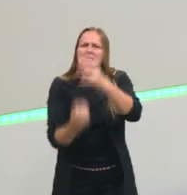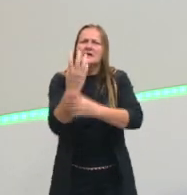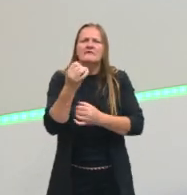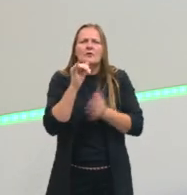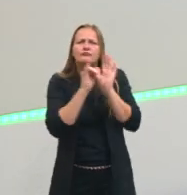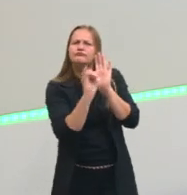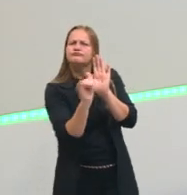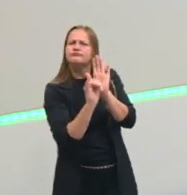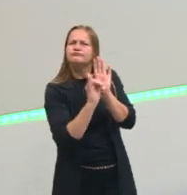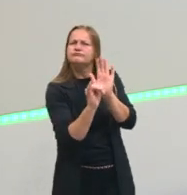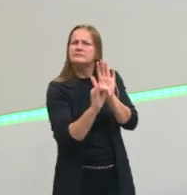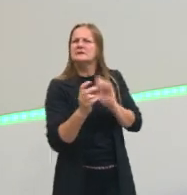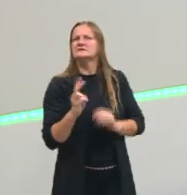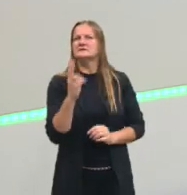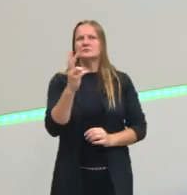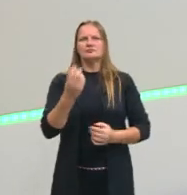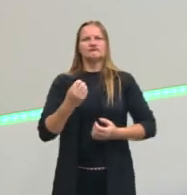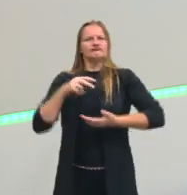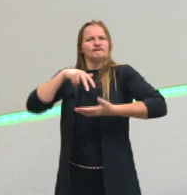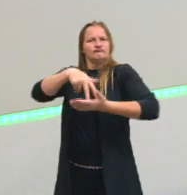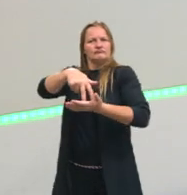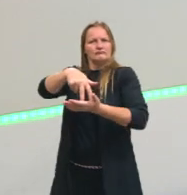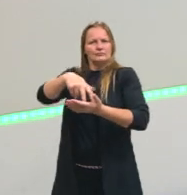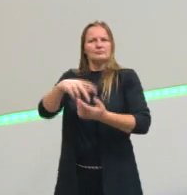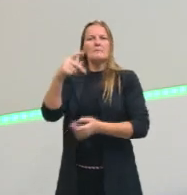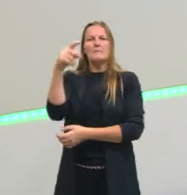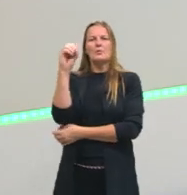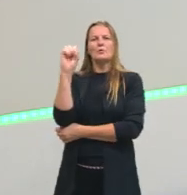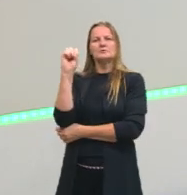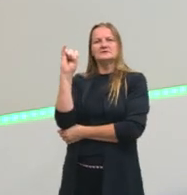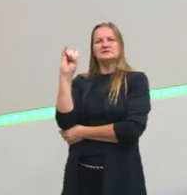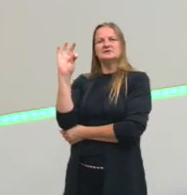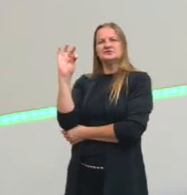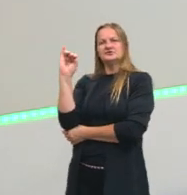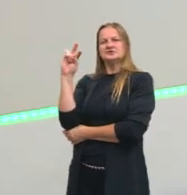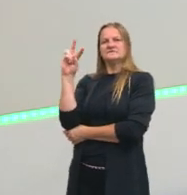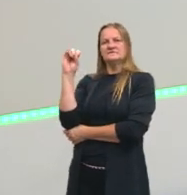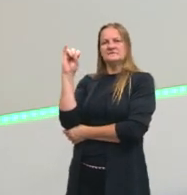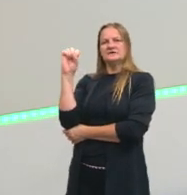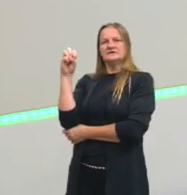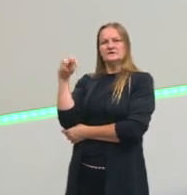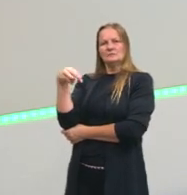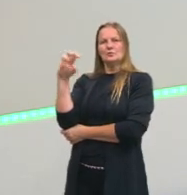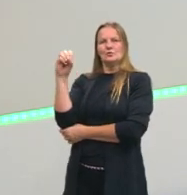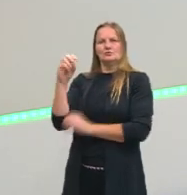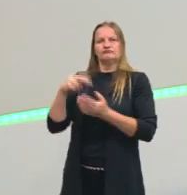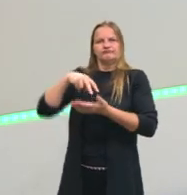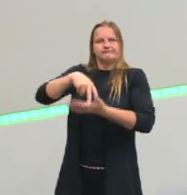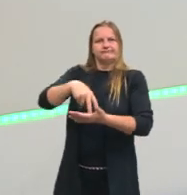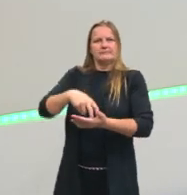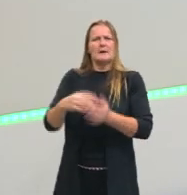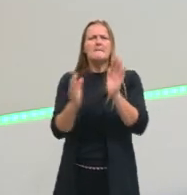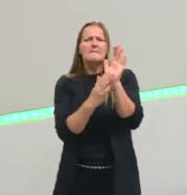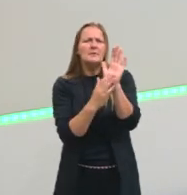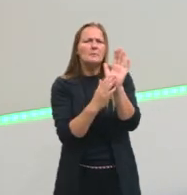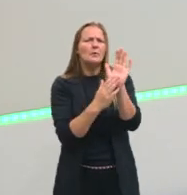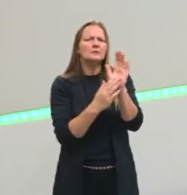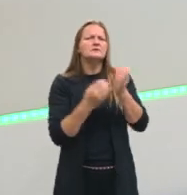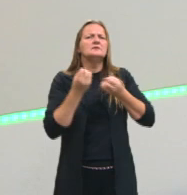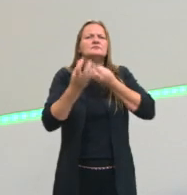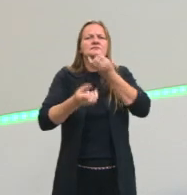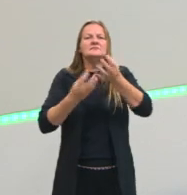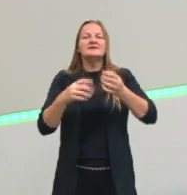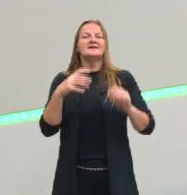narrativas são os grandes narrativas que o cito seguir essa narrativa essa proposta seria